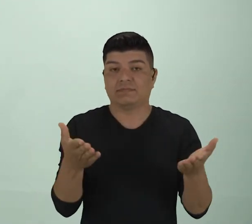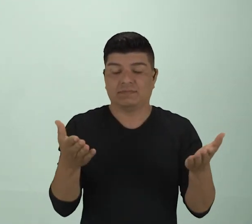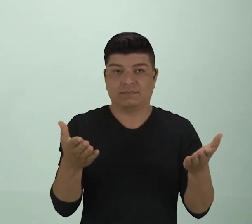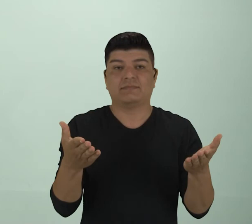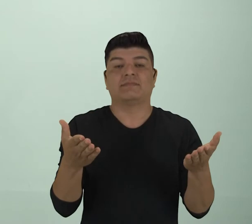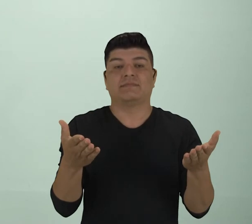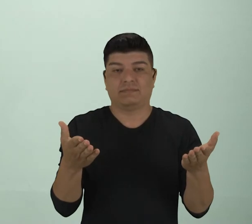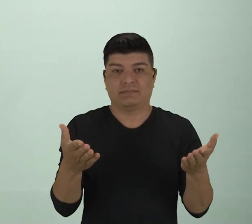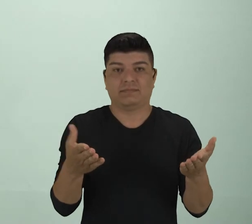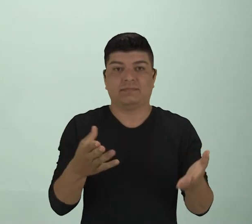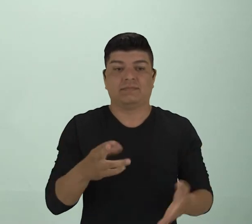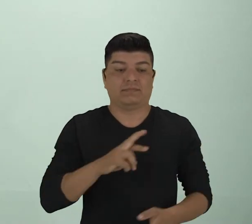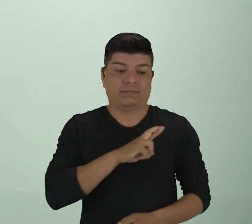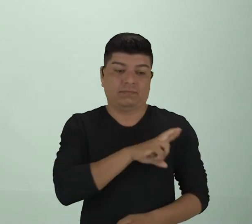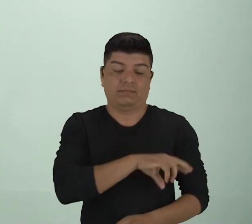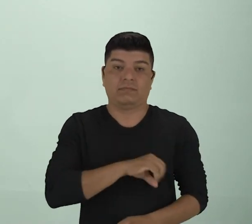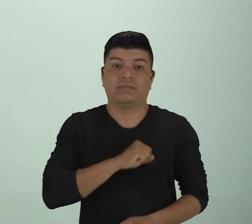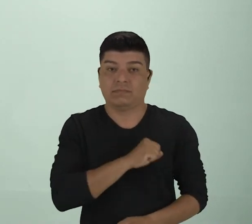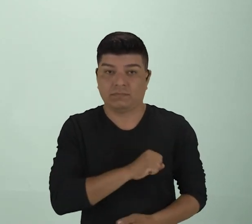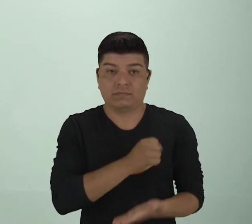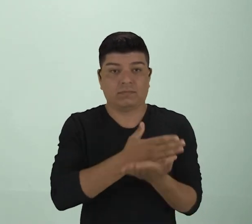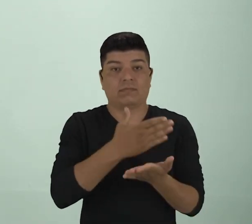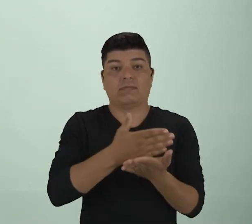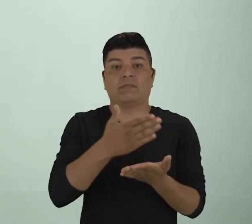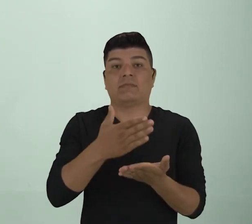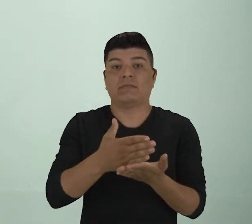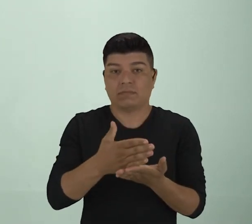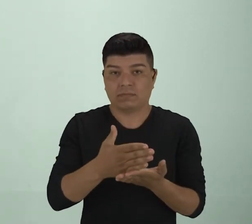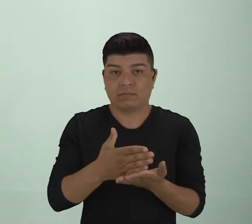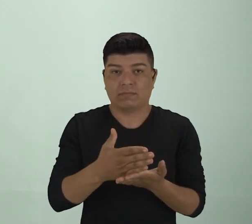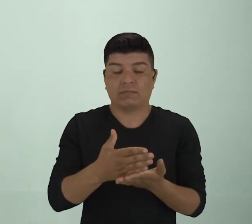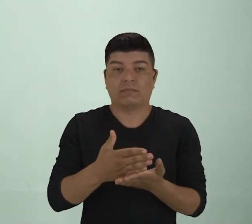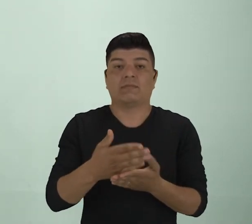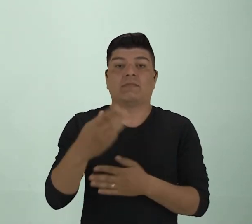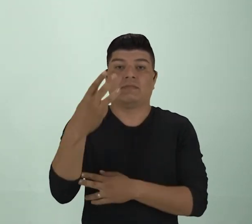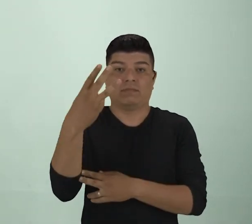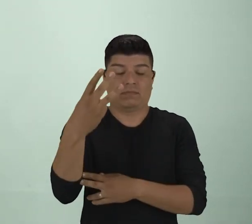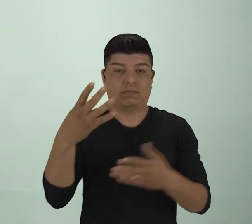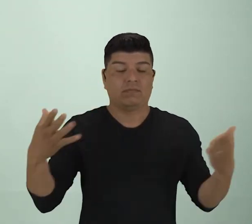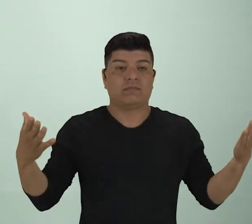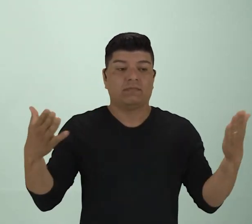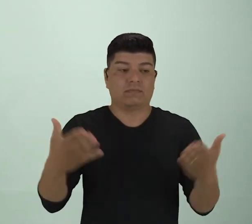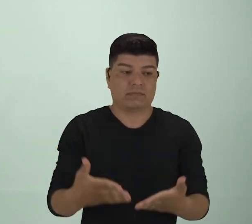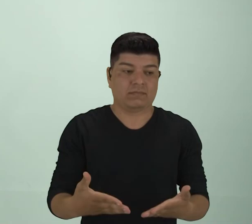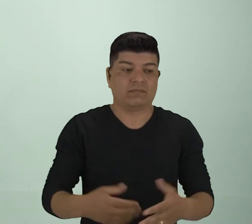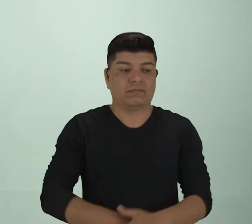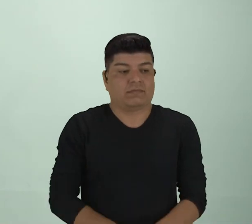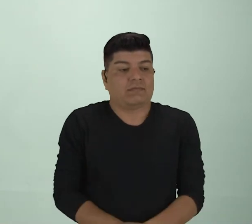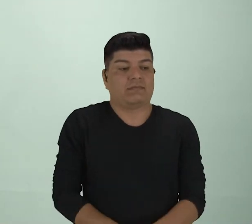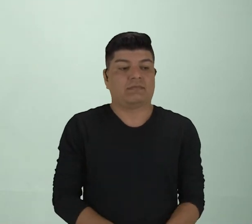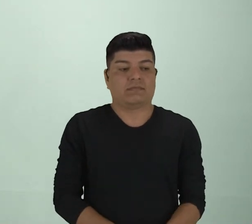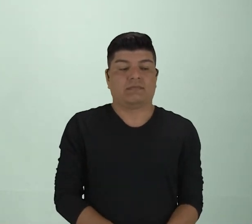é sobre romantismo e as suas fases, só que parte 3. Tá bom? Vamos lá?